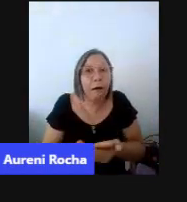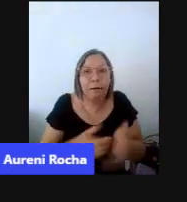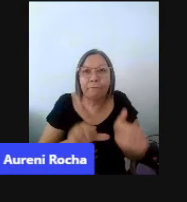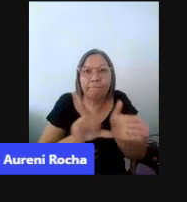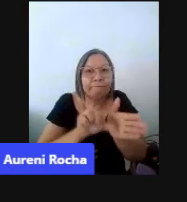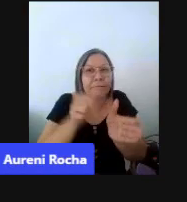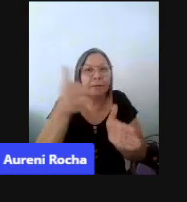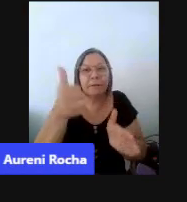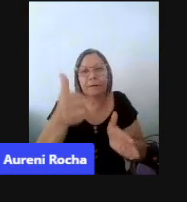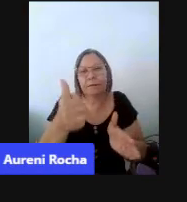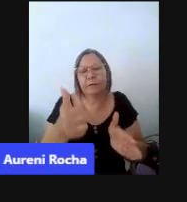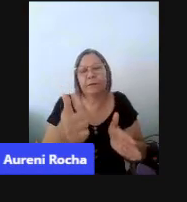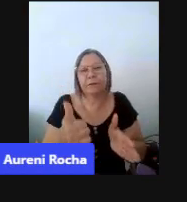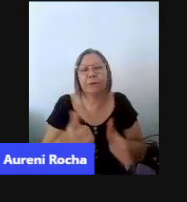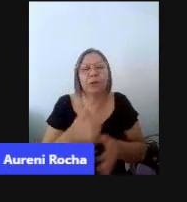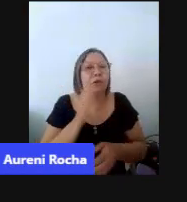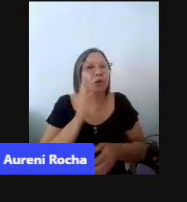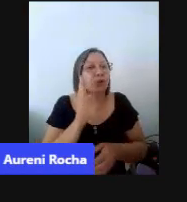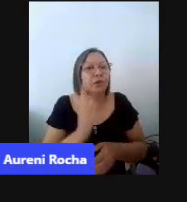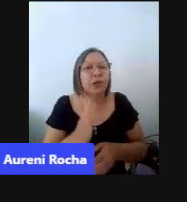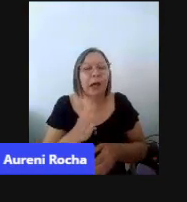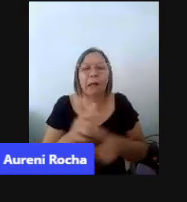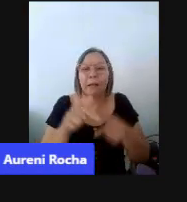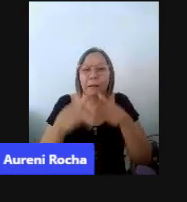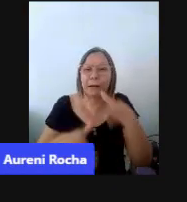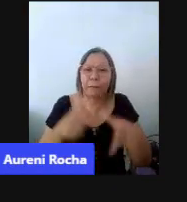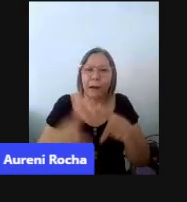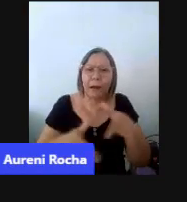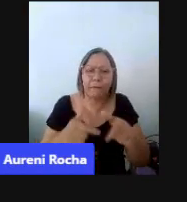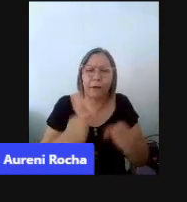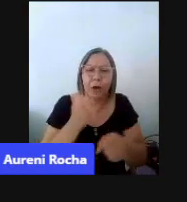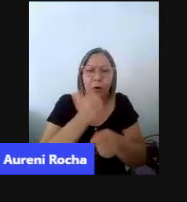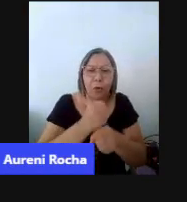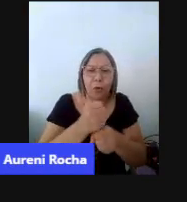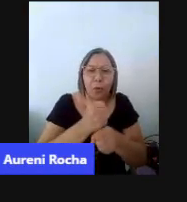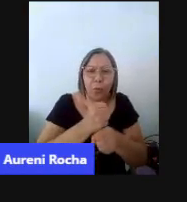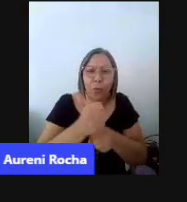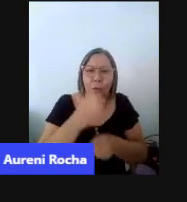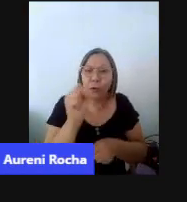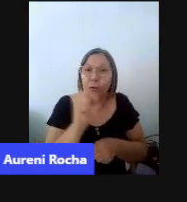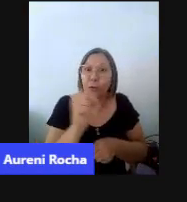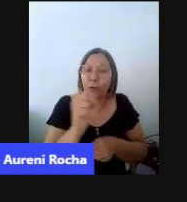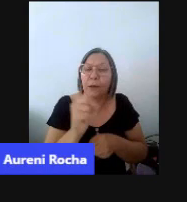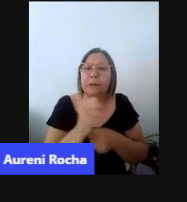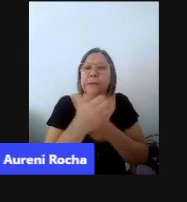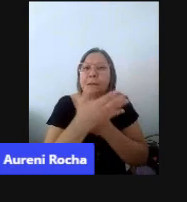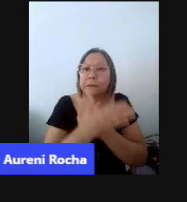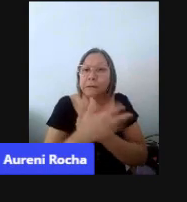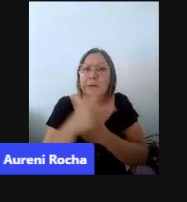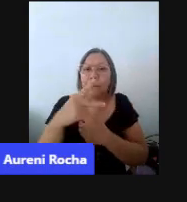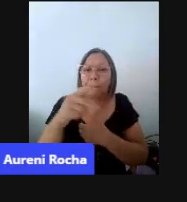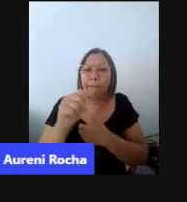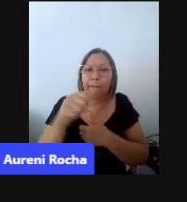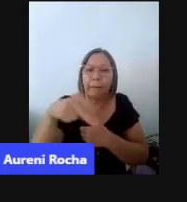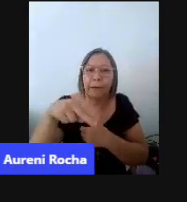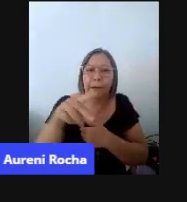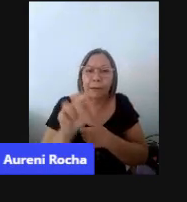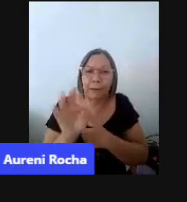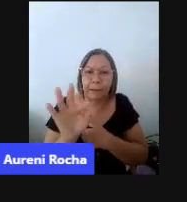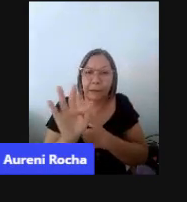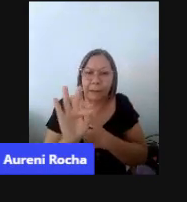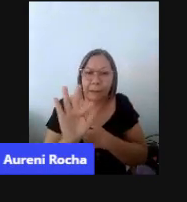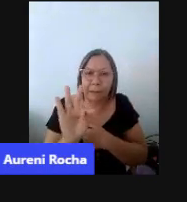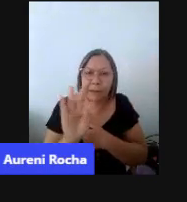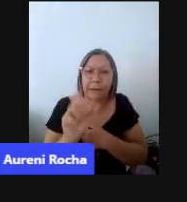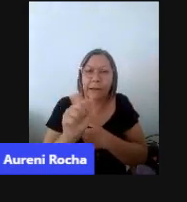já trabalhava faz 8 anos no Pantanal, eu nunca tinha visto um tatu-canastra, e sempre sonhei de ver um tatu-canastra.